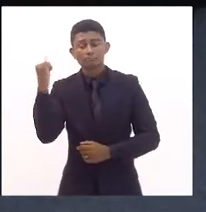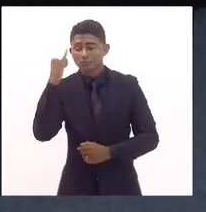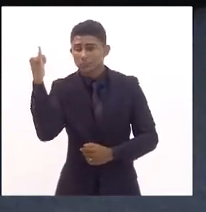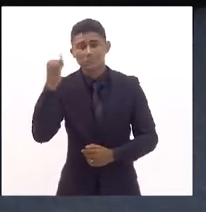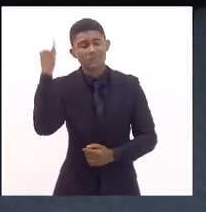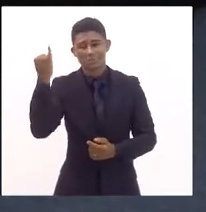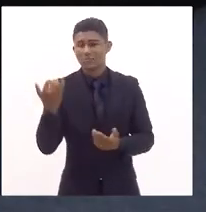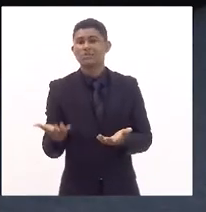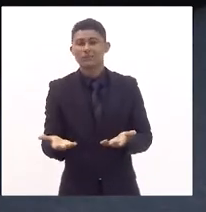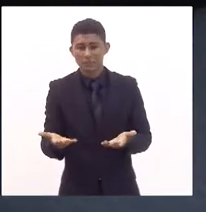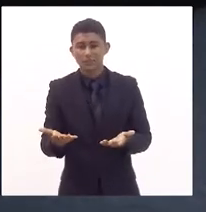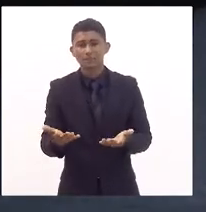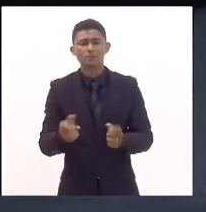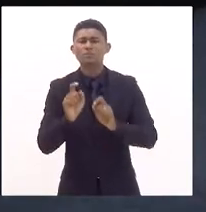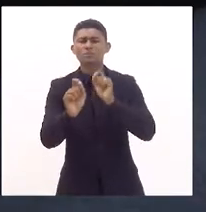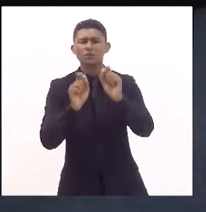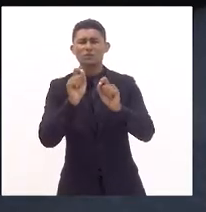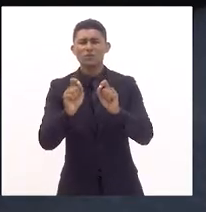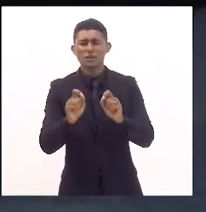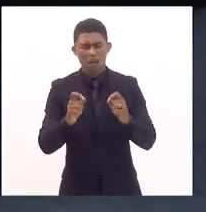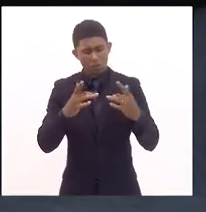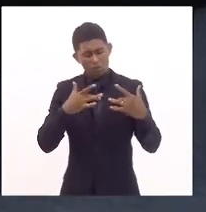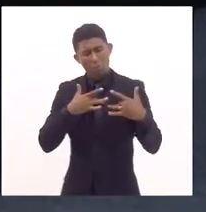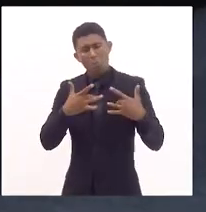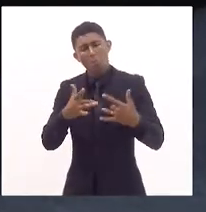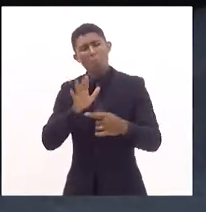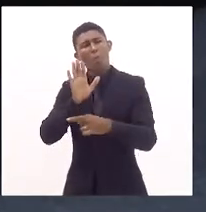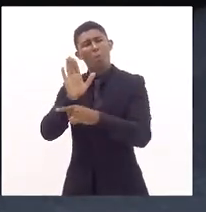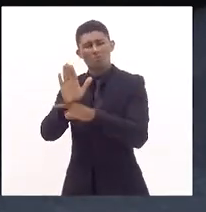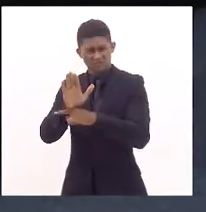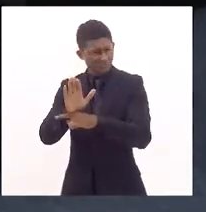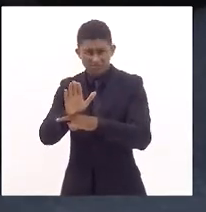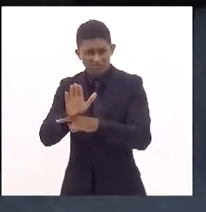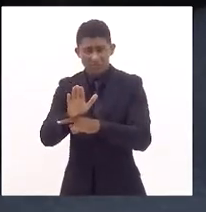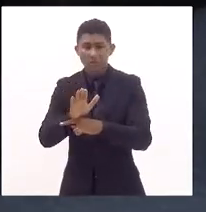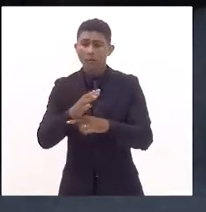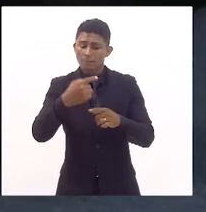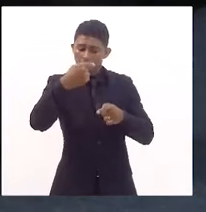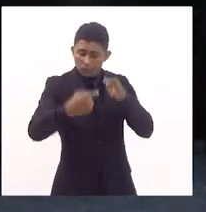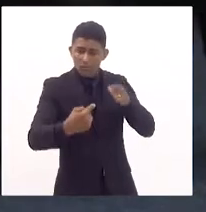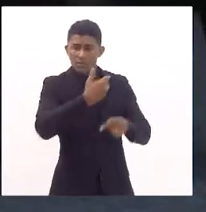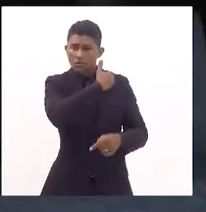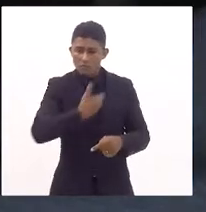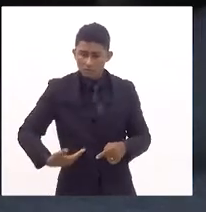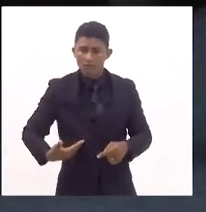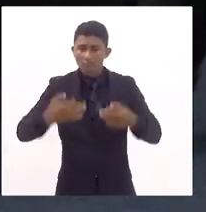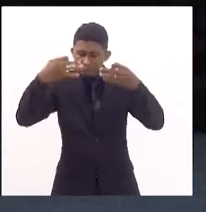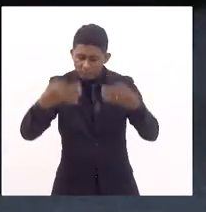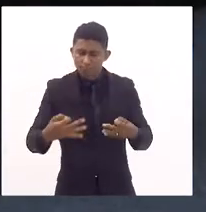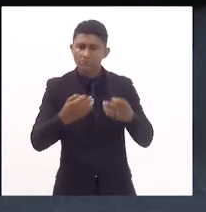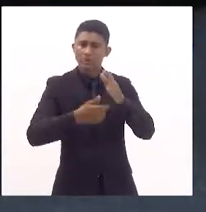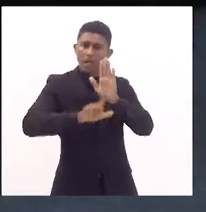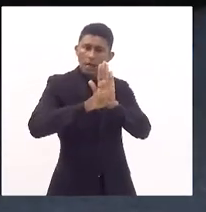haja não gestos de caridade, mas políticas públicas que possam favorecer e